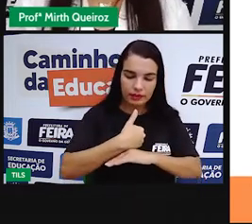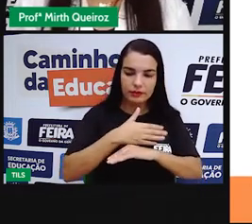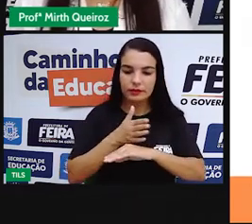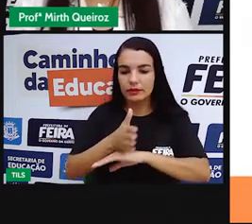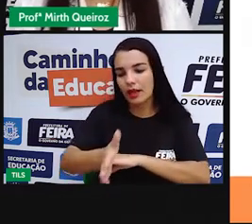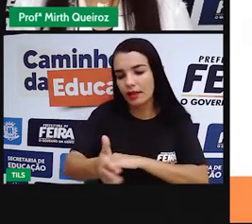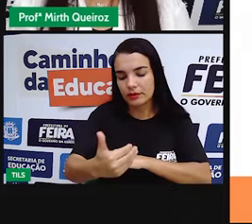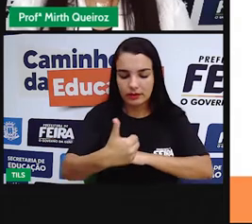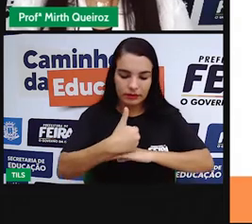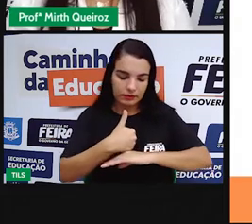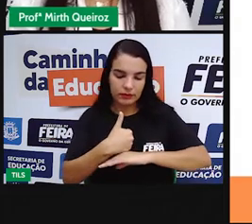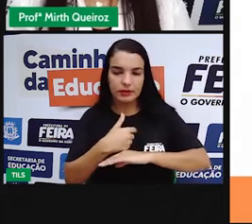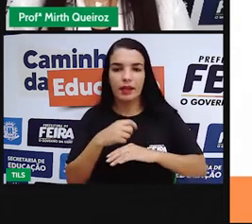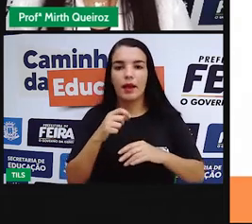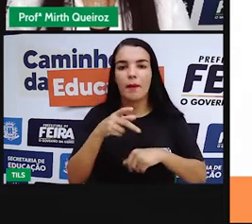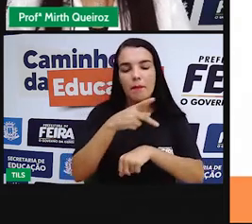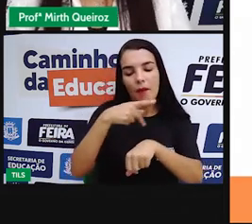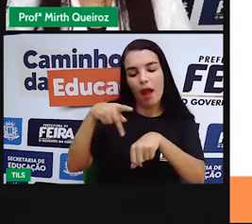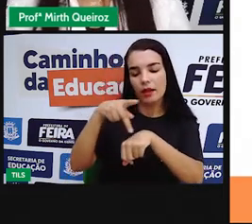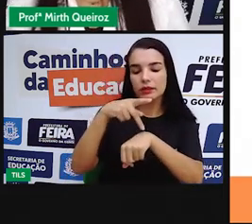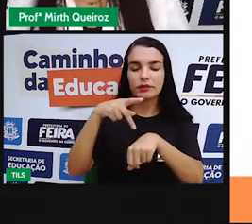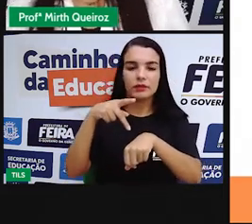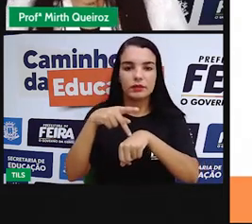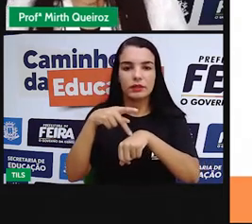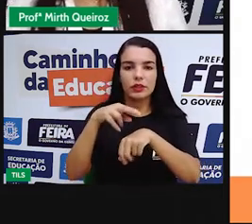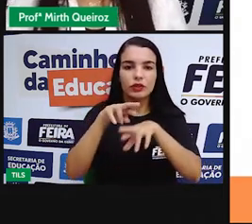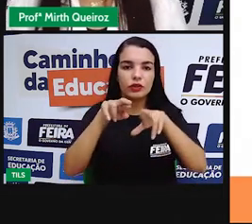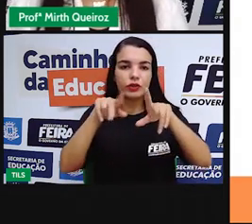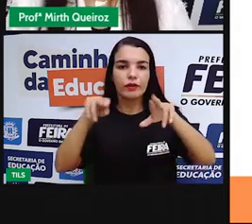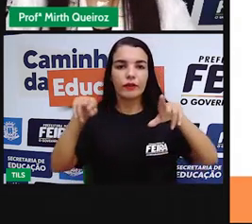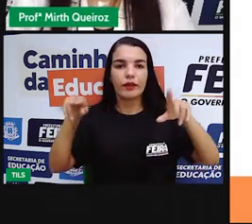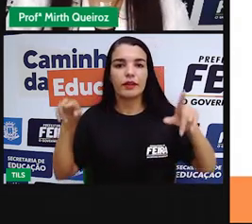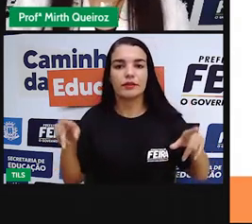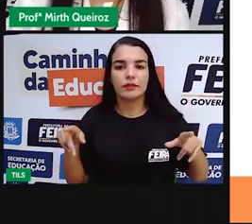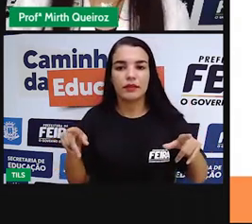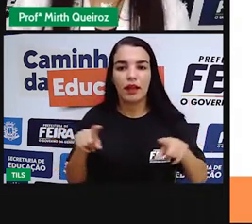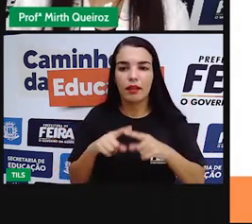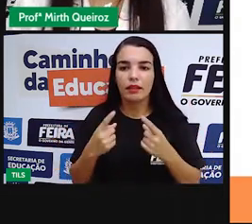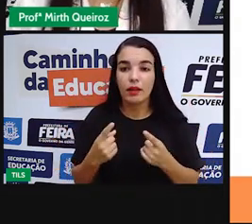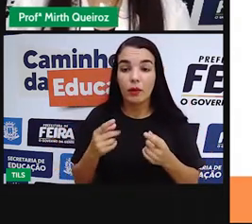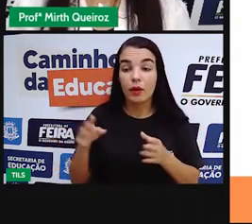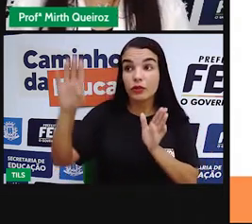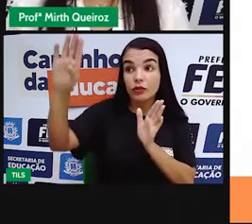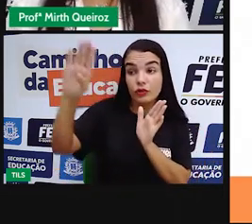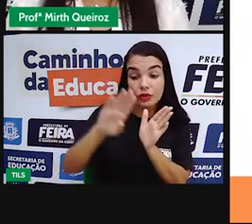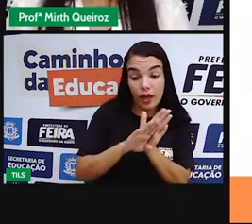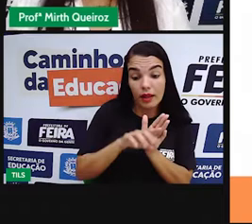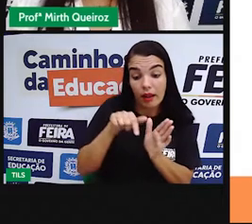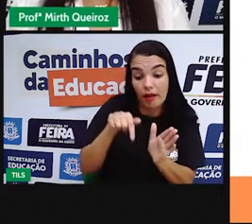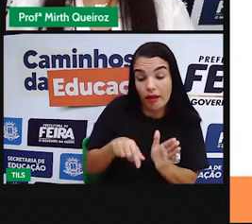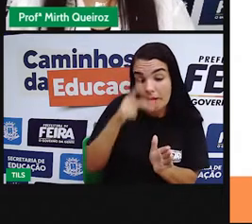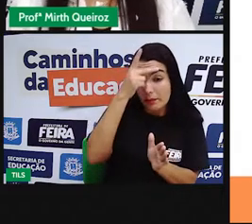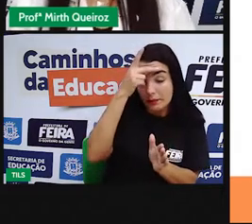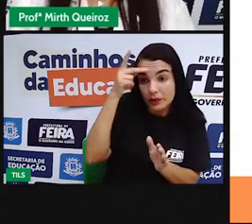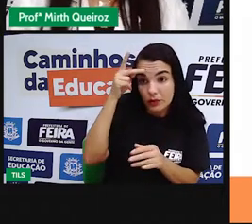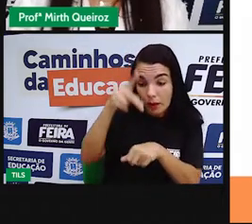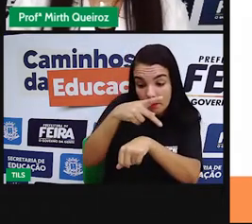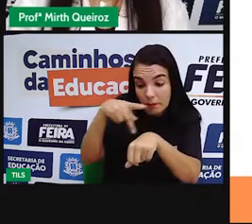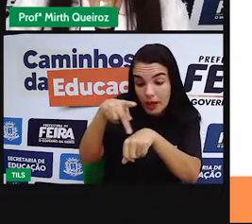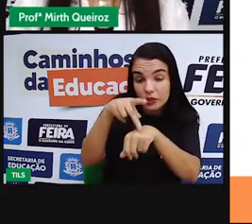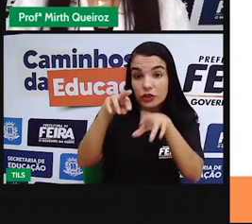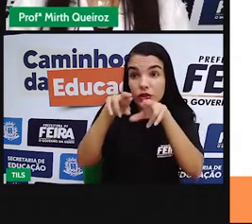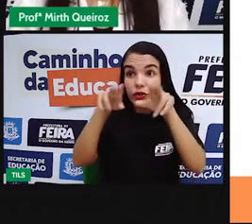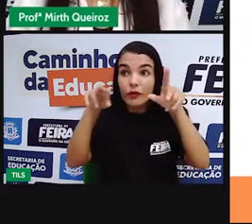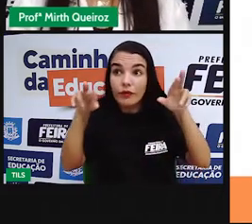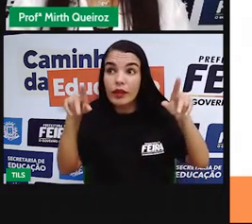E nós estamos falando sobre imigrações, que é a chegada dessas pessoas aqui ao Brasil. E as